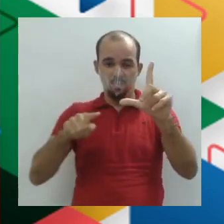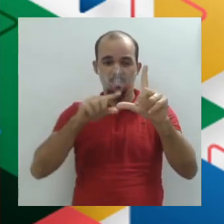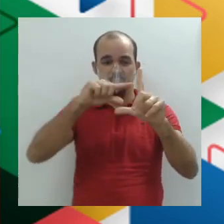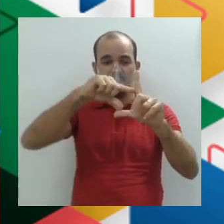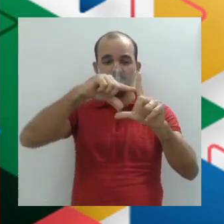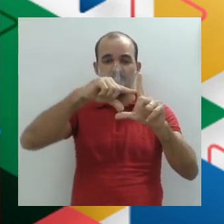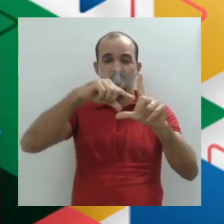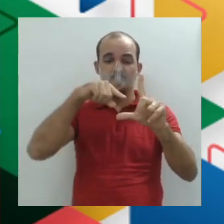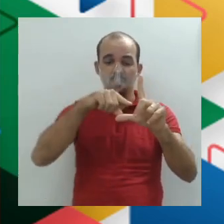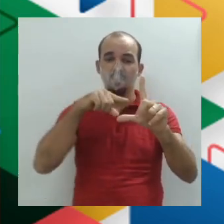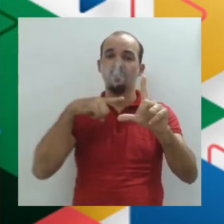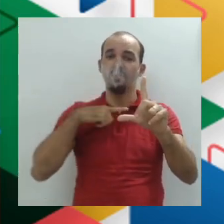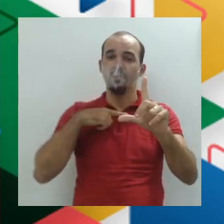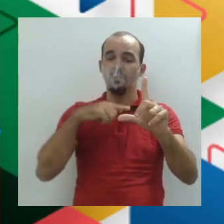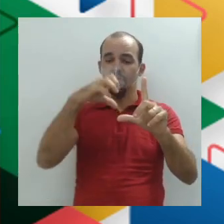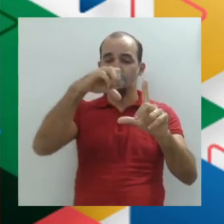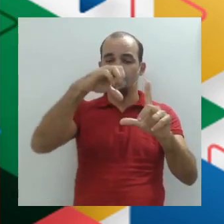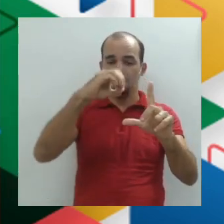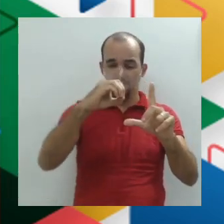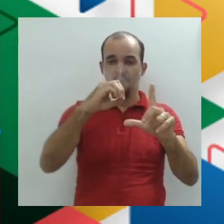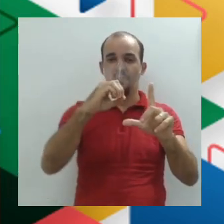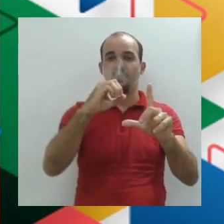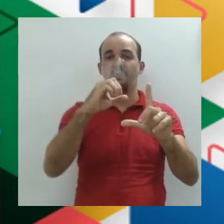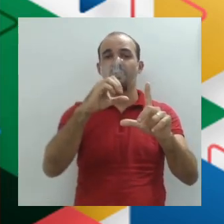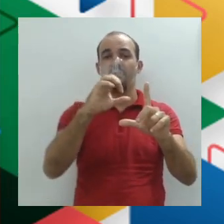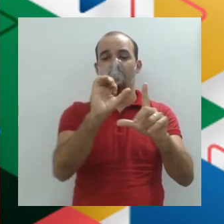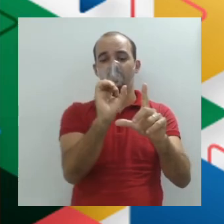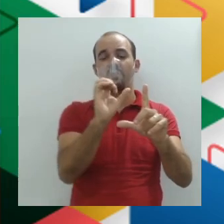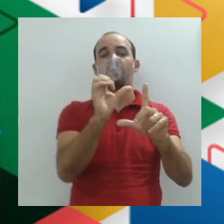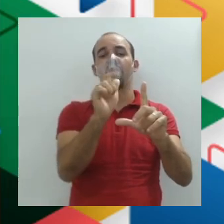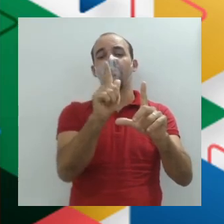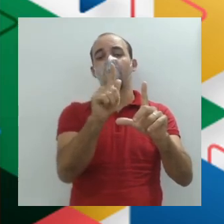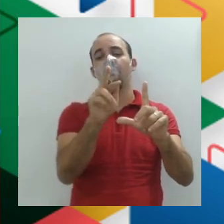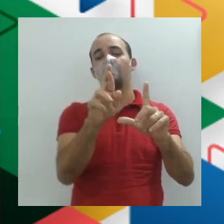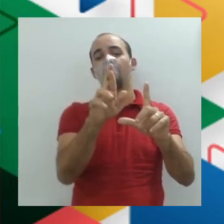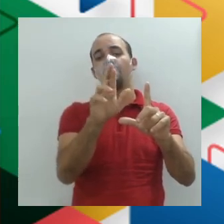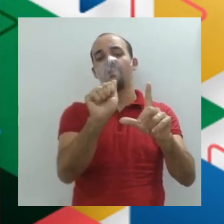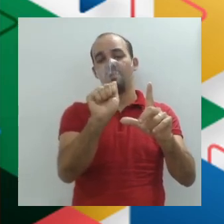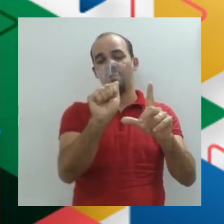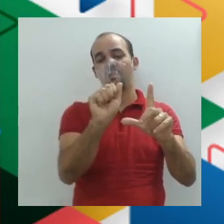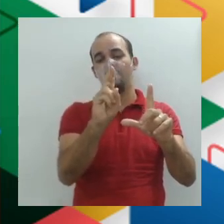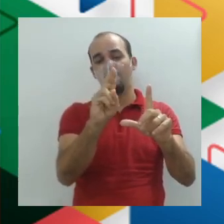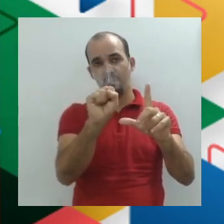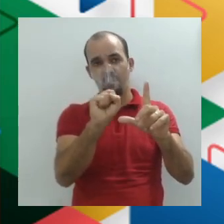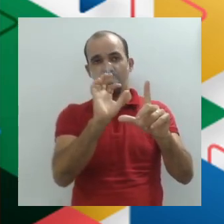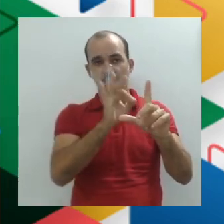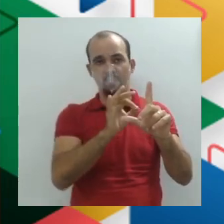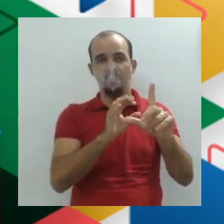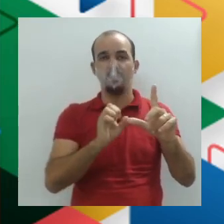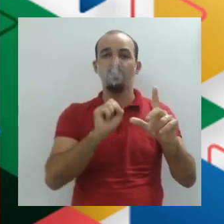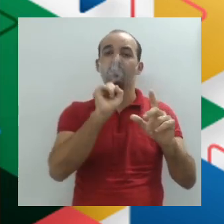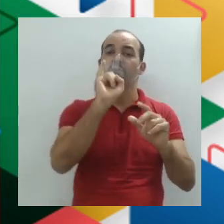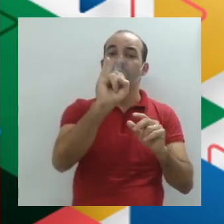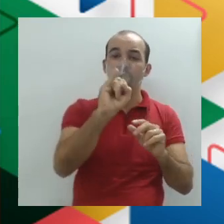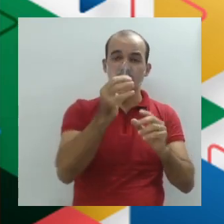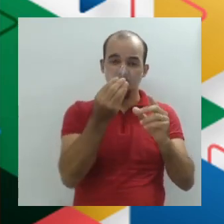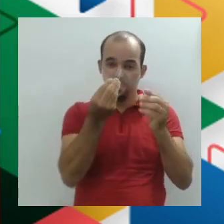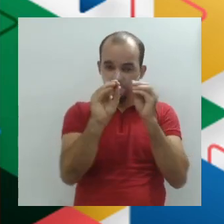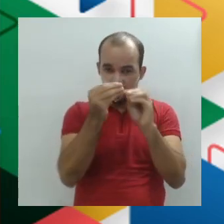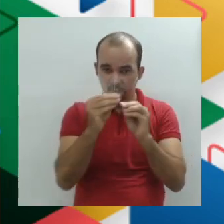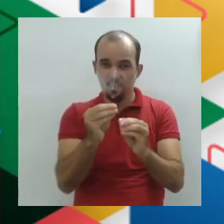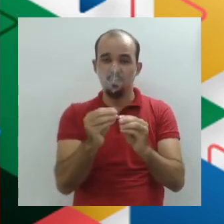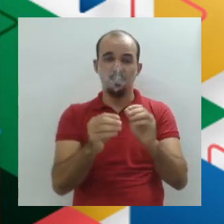esse 90 aqui, galera, e passar para o segundo membro, eu tenho assim, ó, alfa mais beta vai ser 180